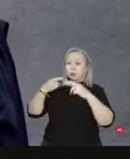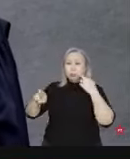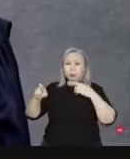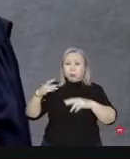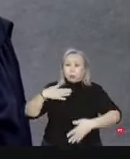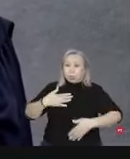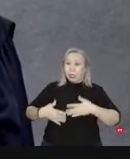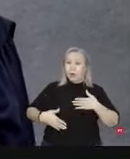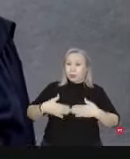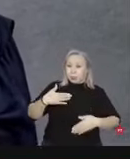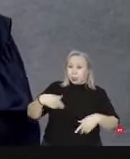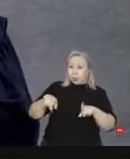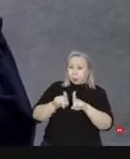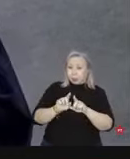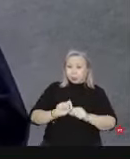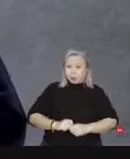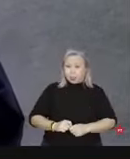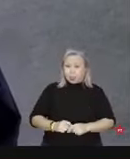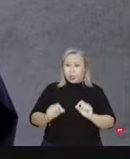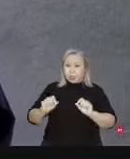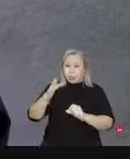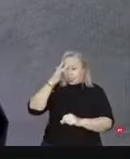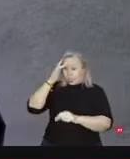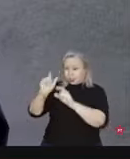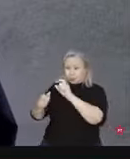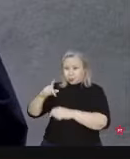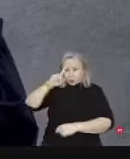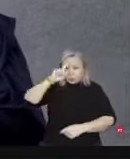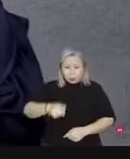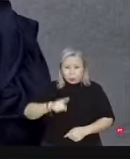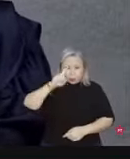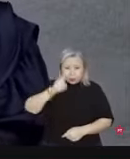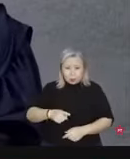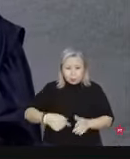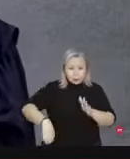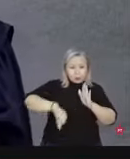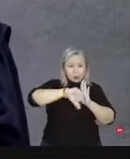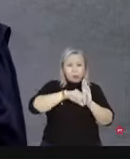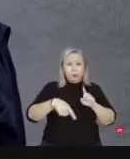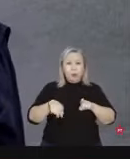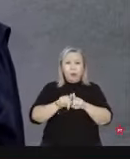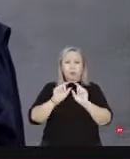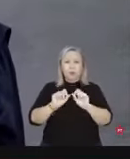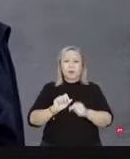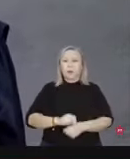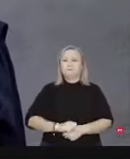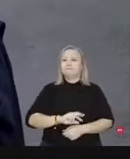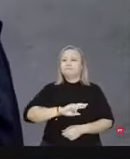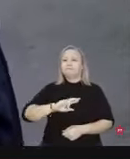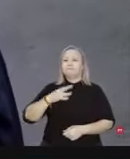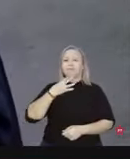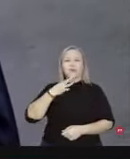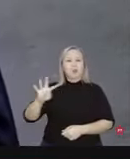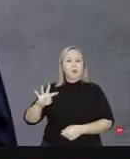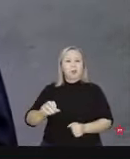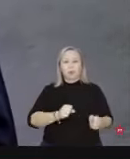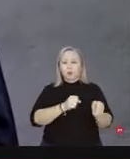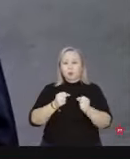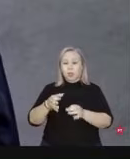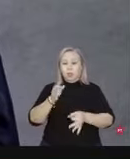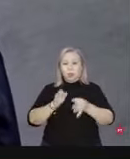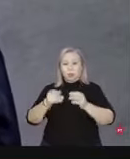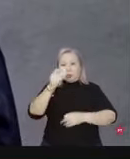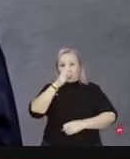fisicamente. Esses extremistas autoritários, criminosos, não conhecem o Poder Judiciário